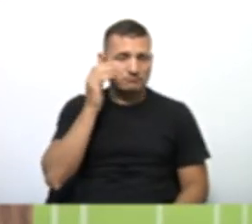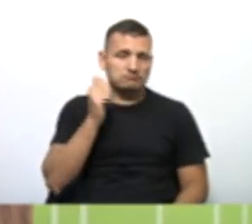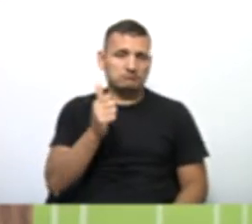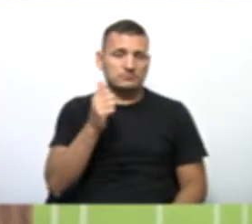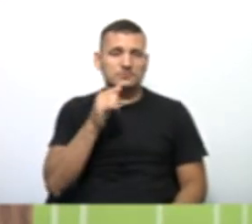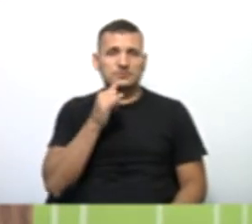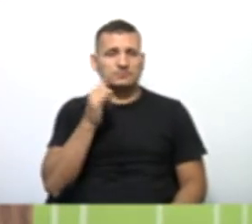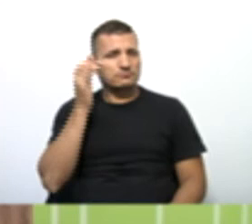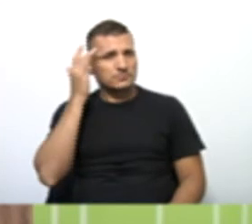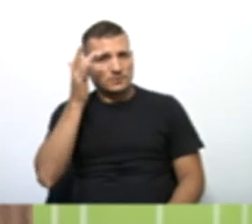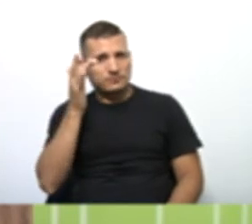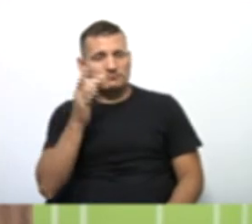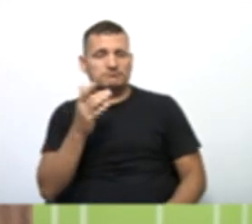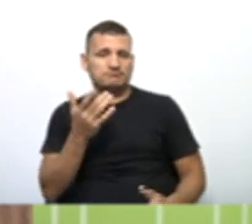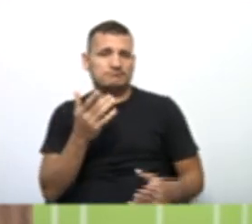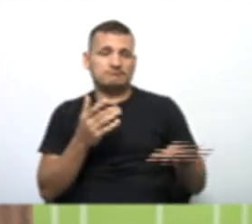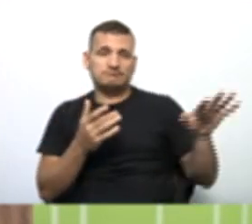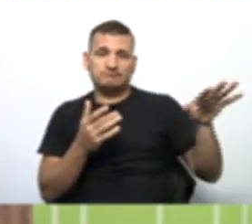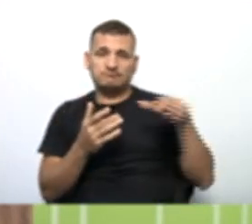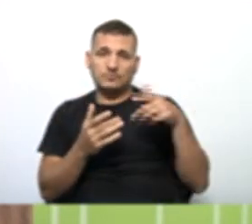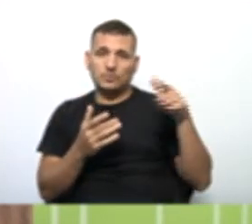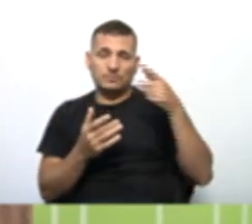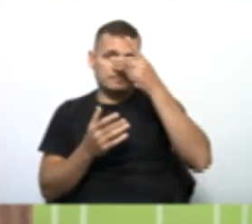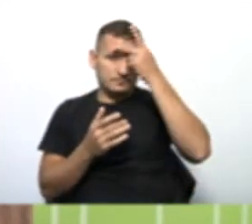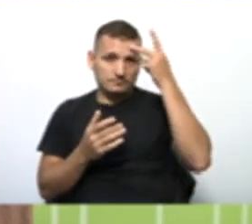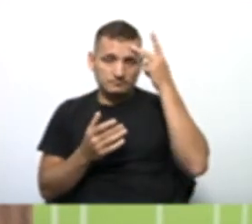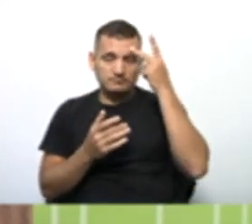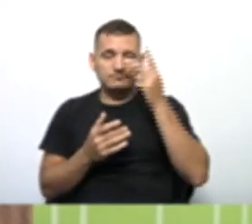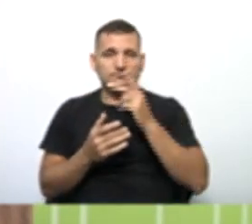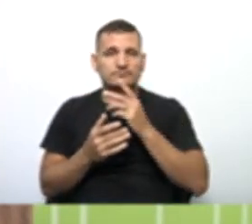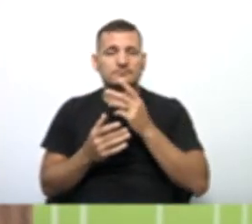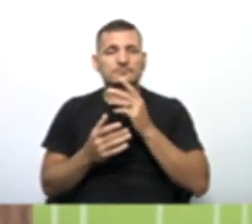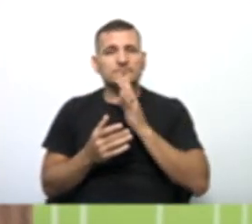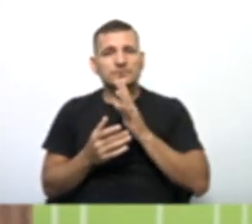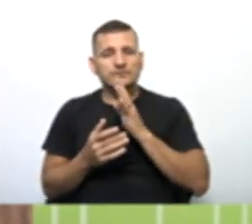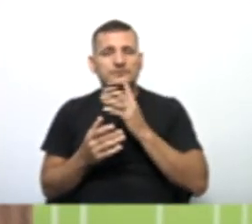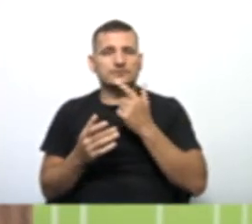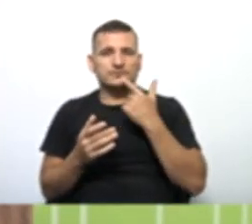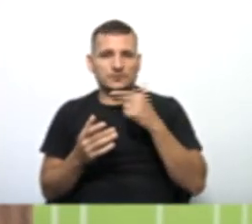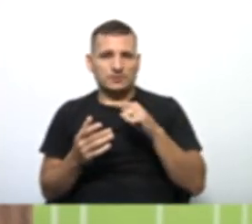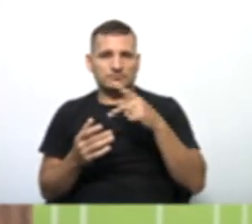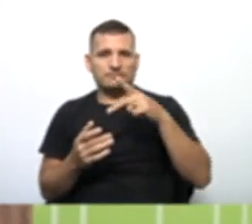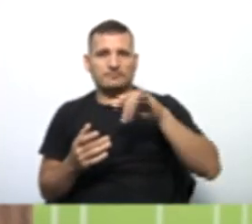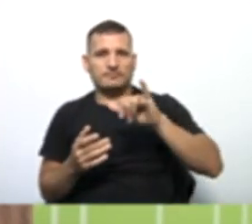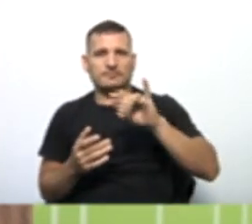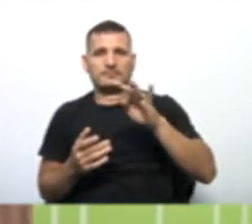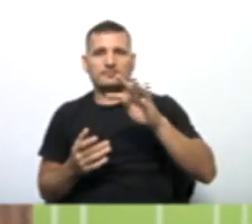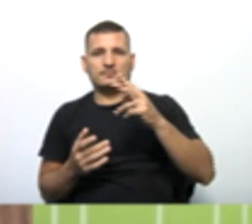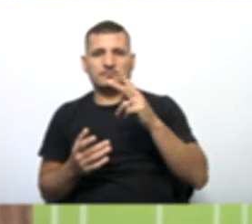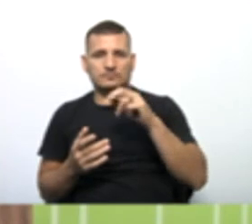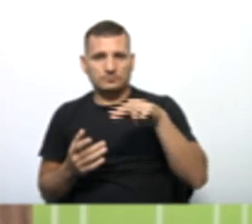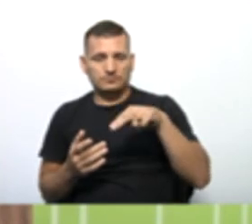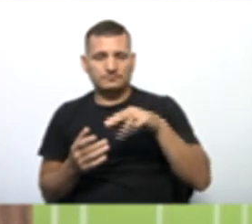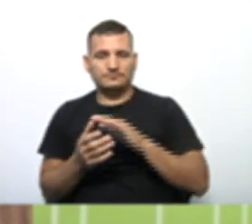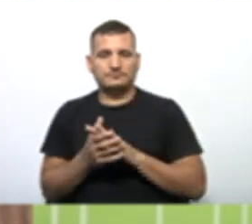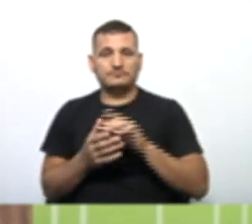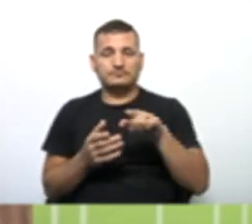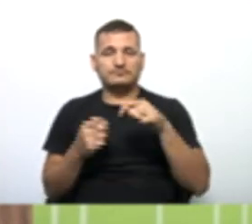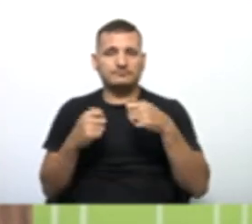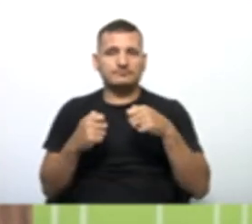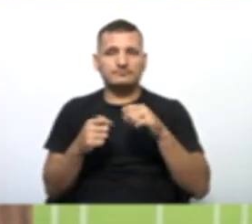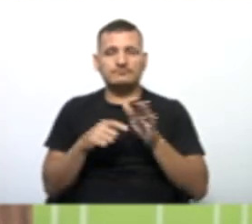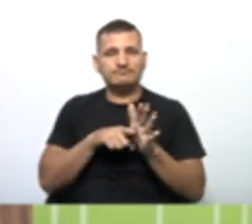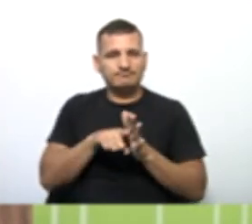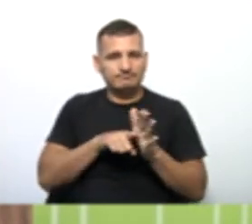pessoa com essa compreensão dessa linguagem para entender. Né? Então, você precisa, enquanto auditor, né,